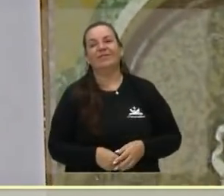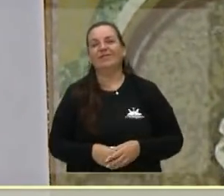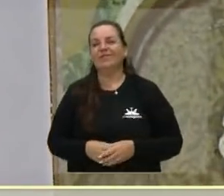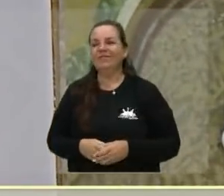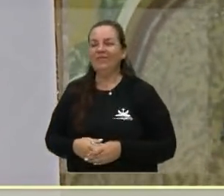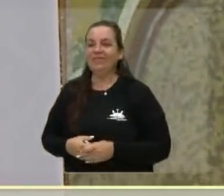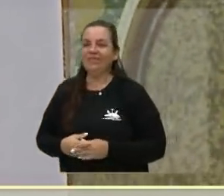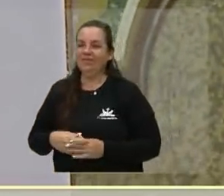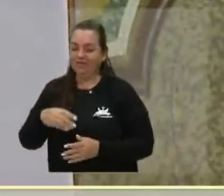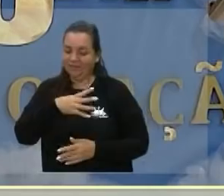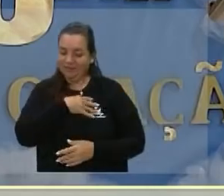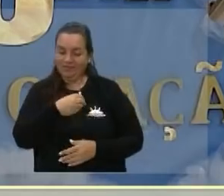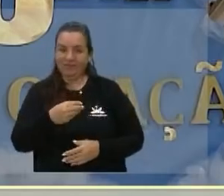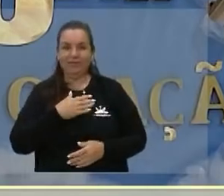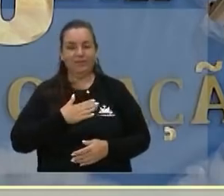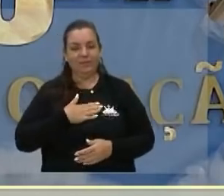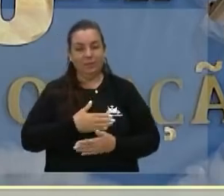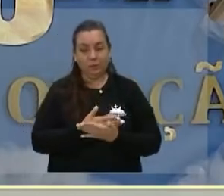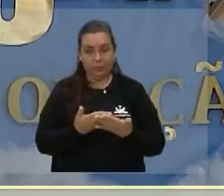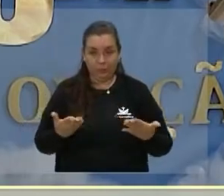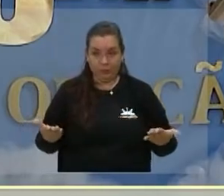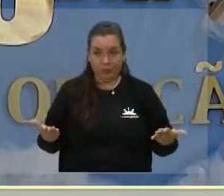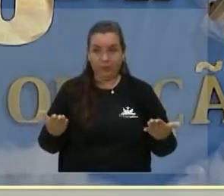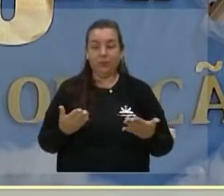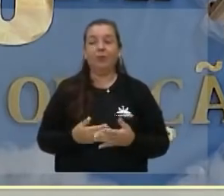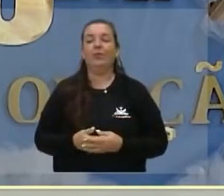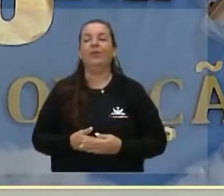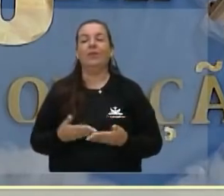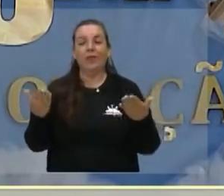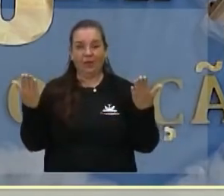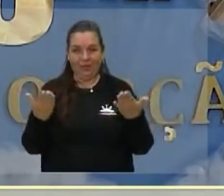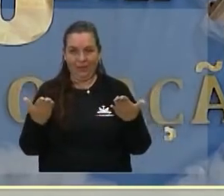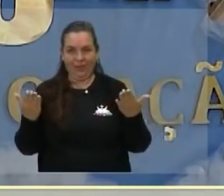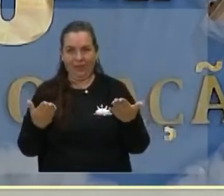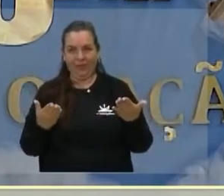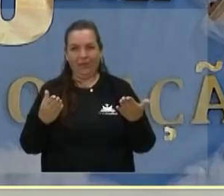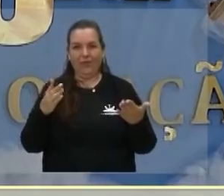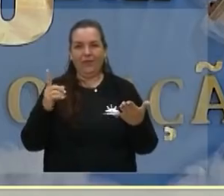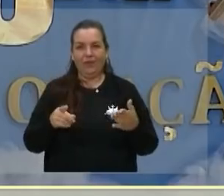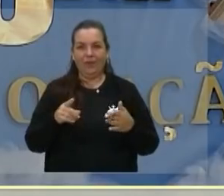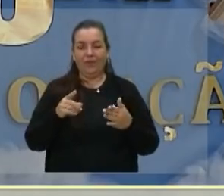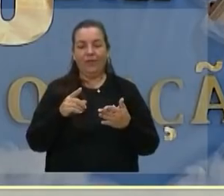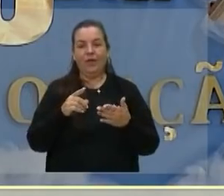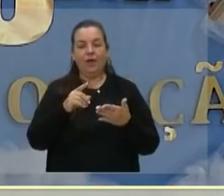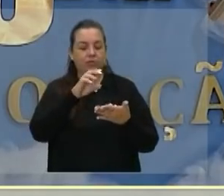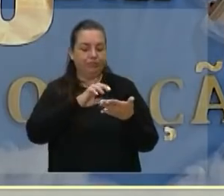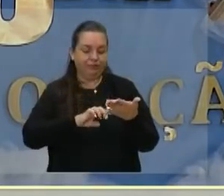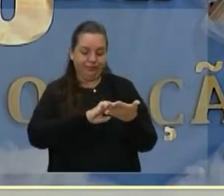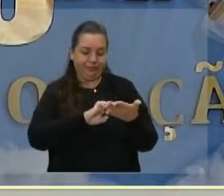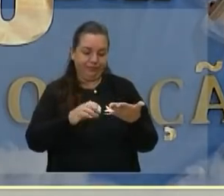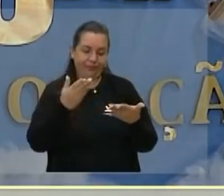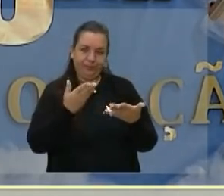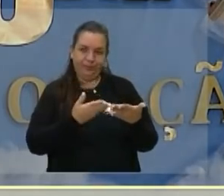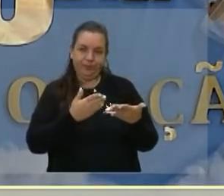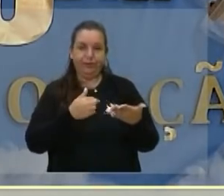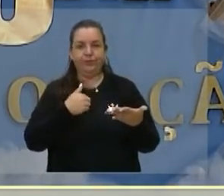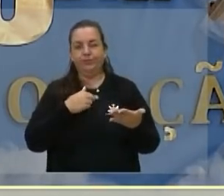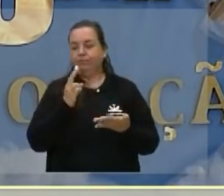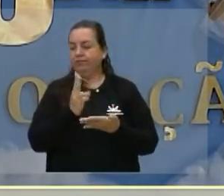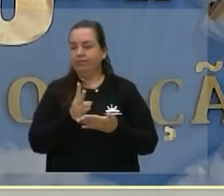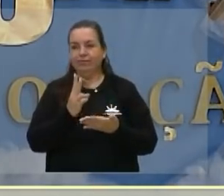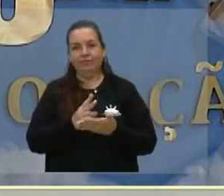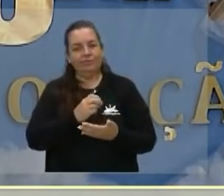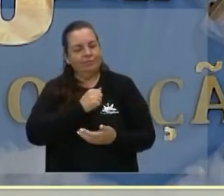filho querido e hoje esse texto do evangelho eu sou sempre